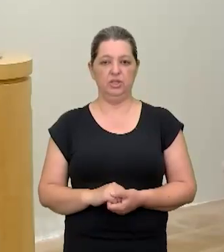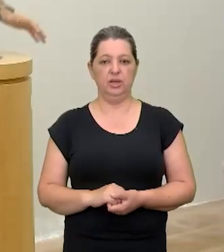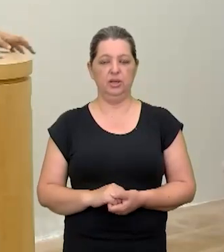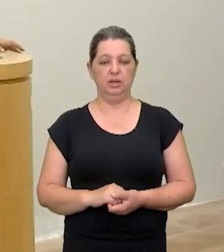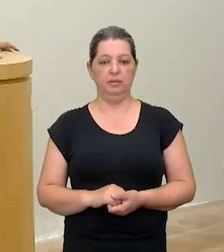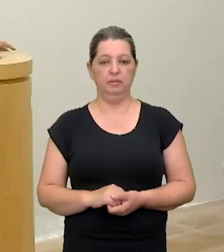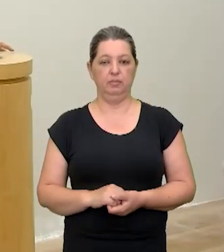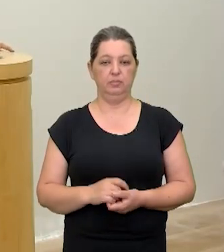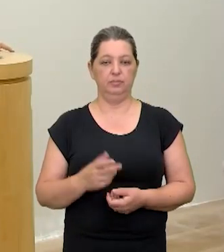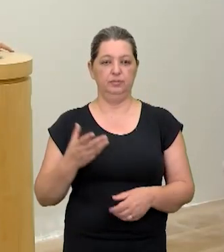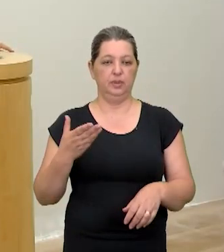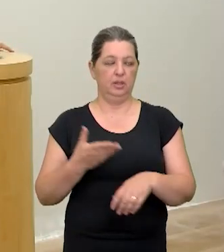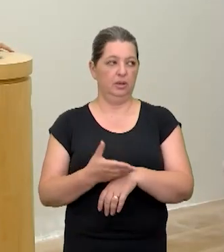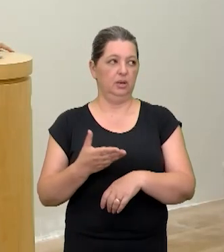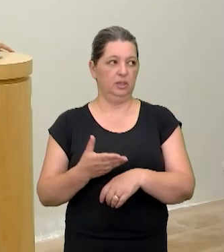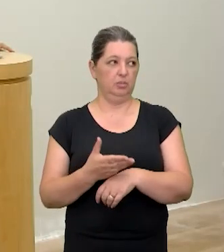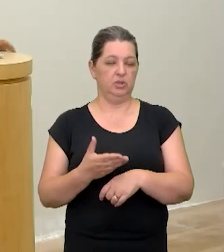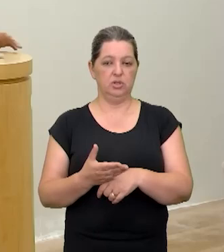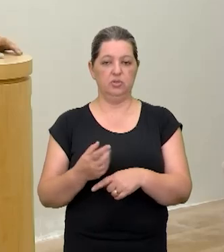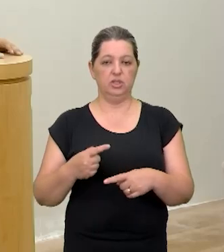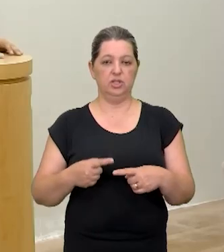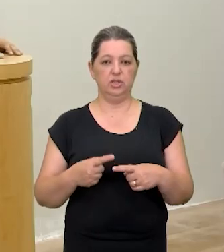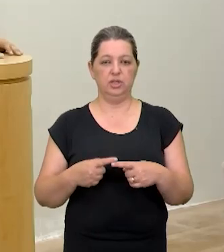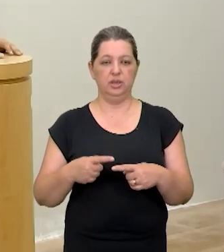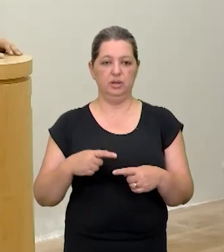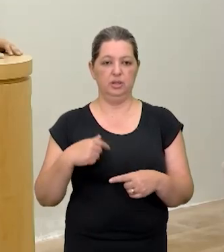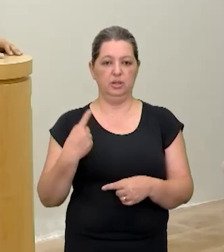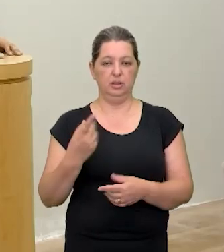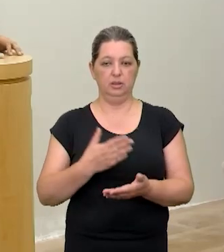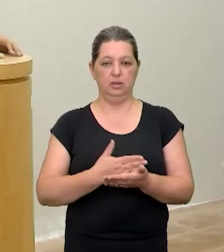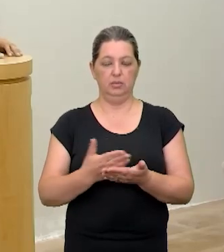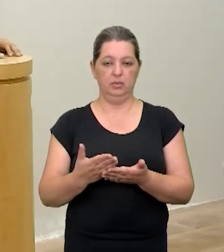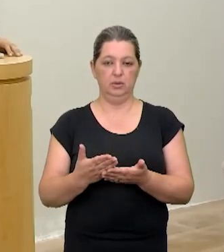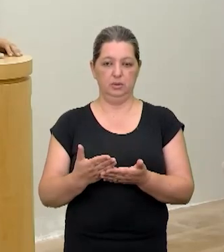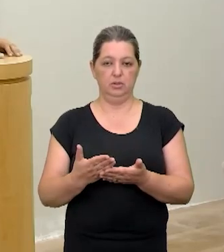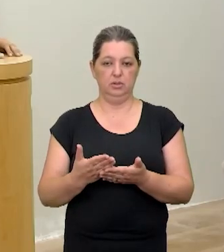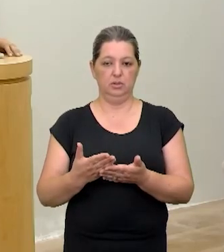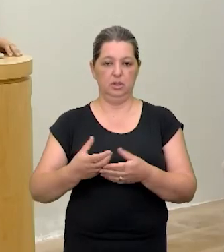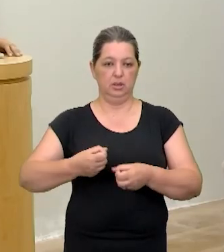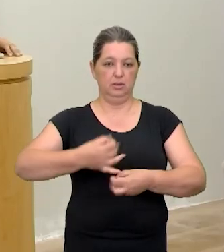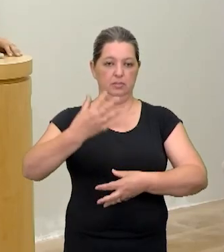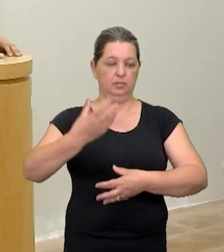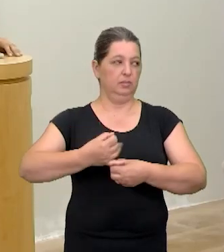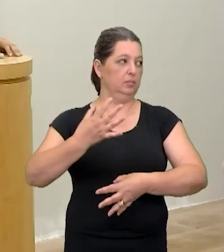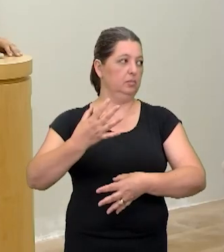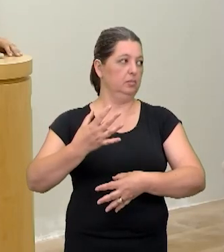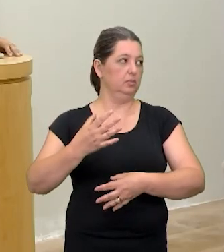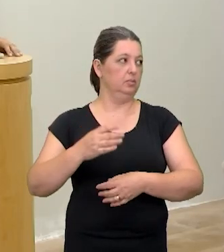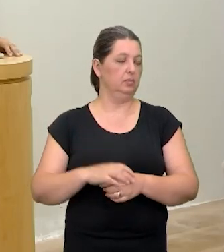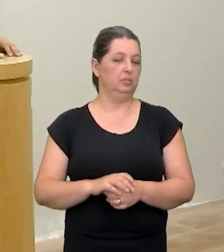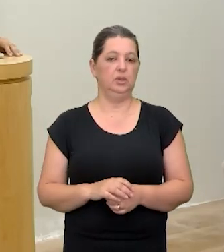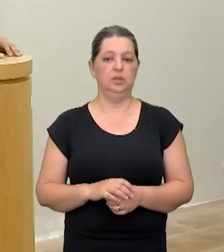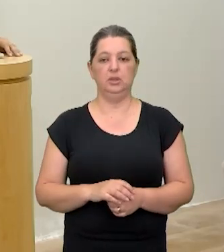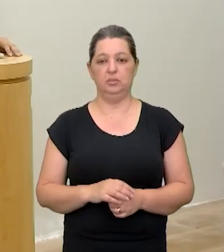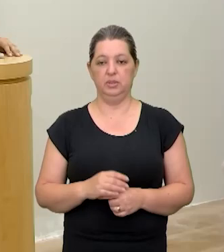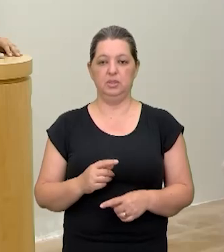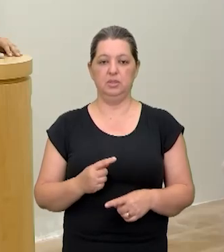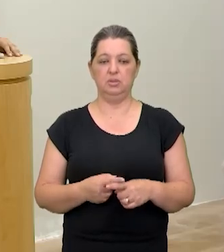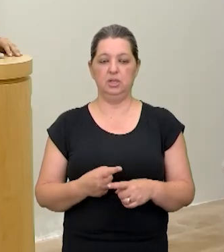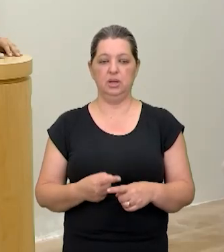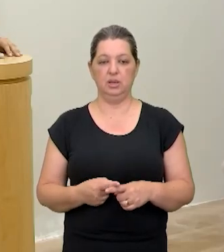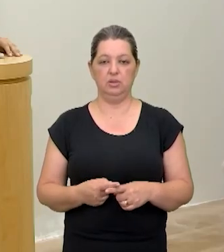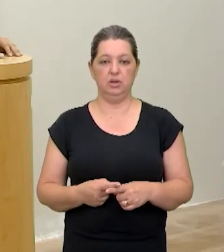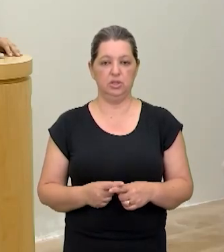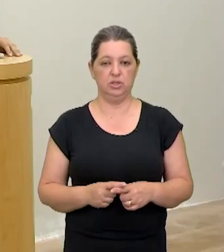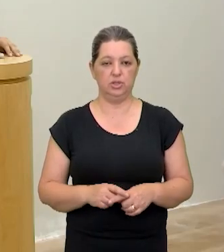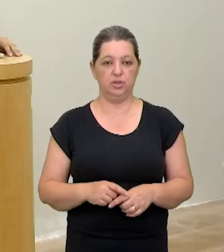Aê, gente, como eu adoro conversar com vocês. Professor Josélio, o que chegou até a gente aí nessa pergunta sobre mudanças no